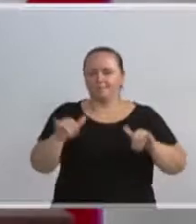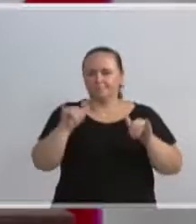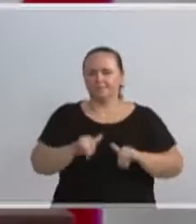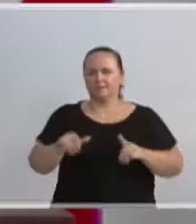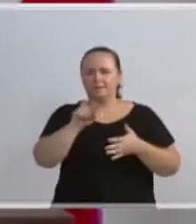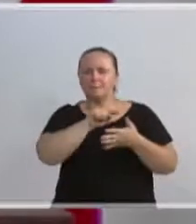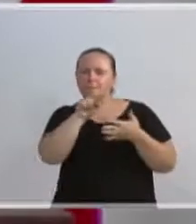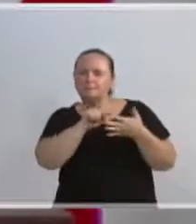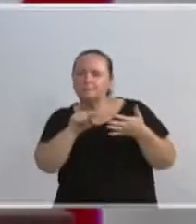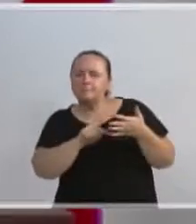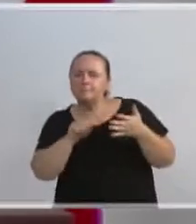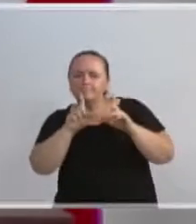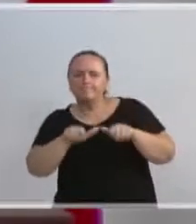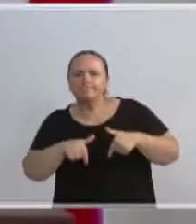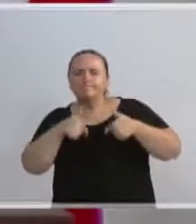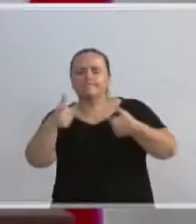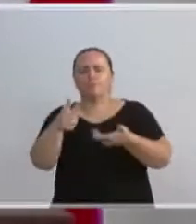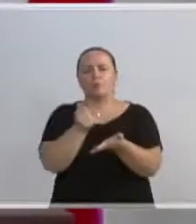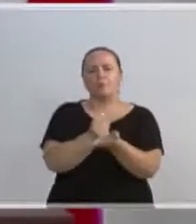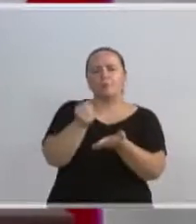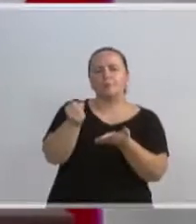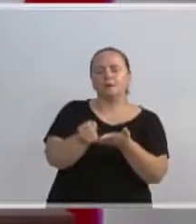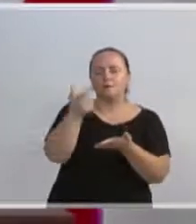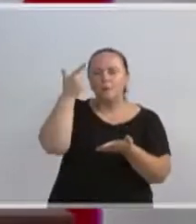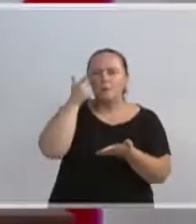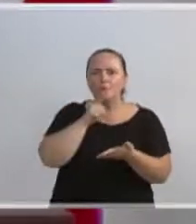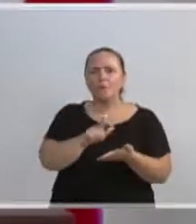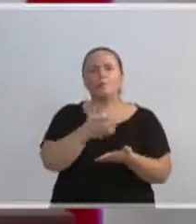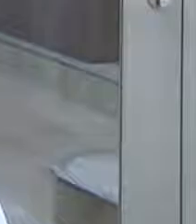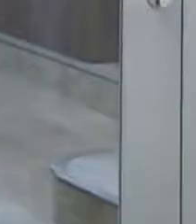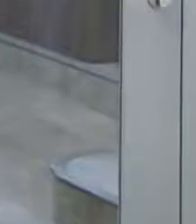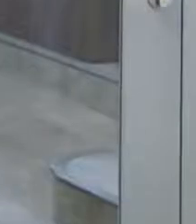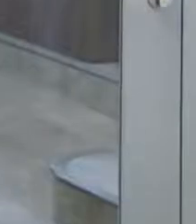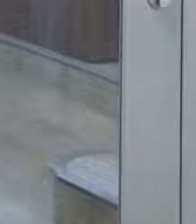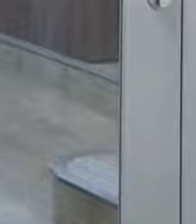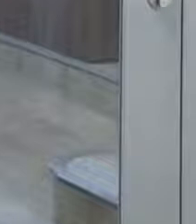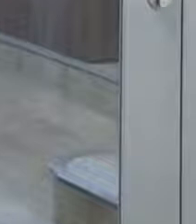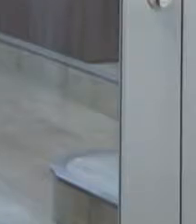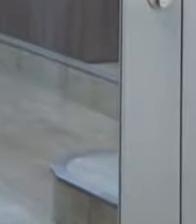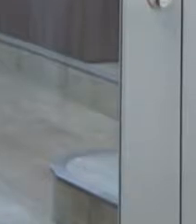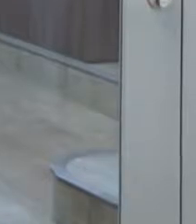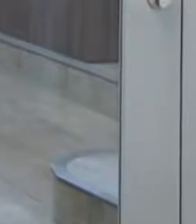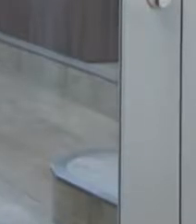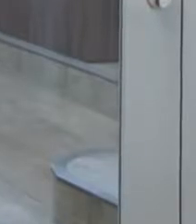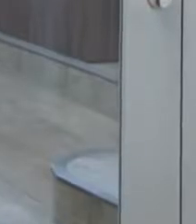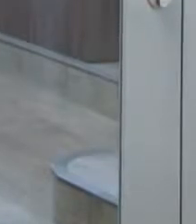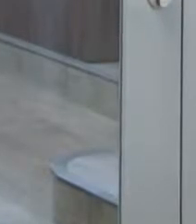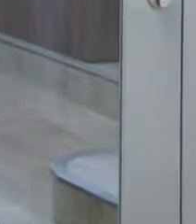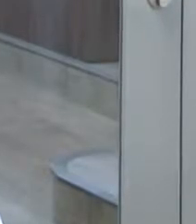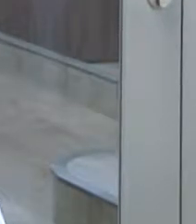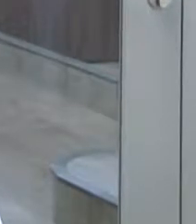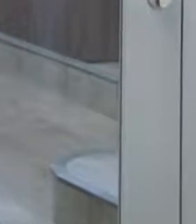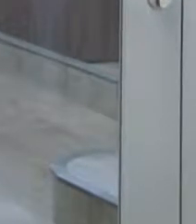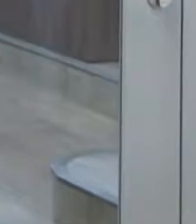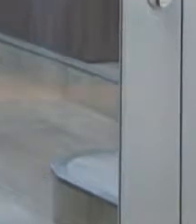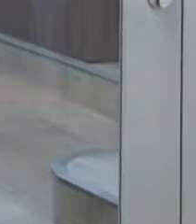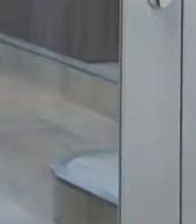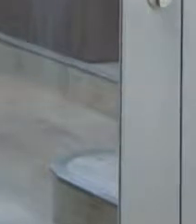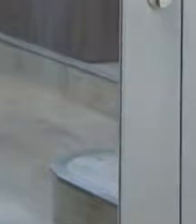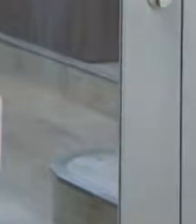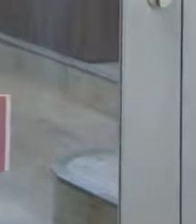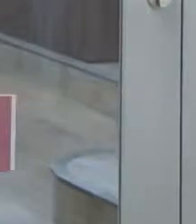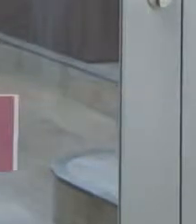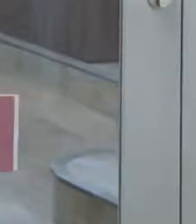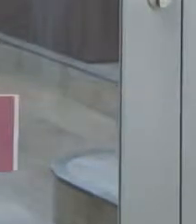mesa diretora ea forma transparente em que trabalham e vereadores além disso estamos avançando muito na questão da transparência